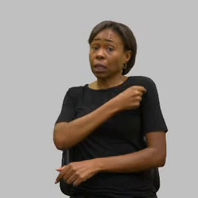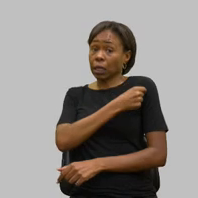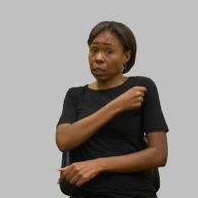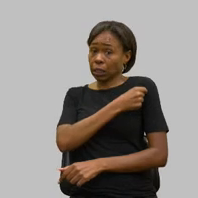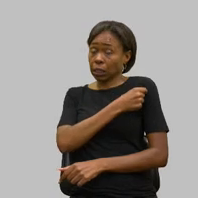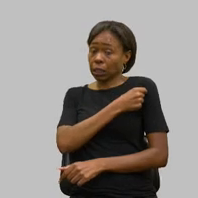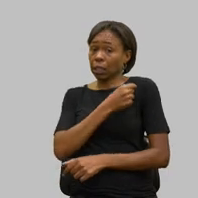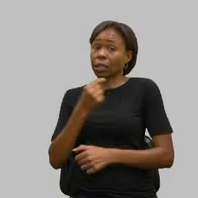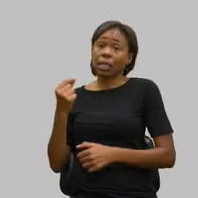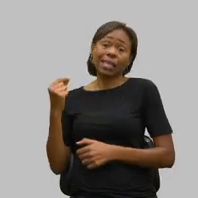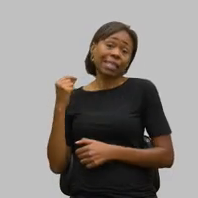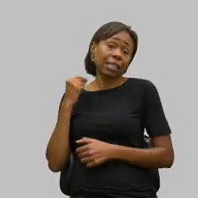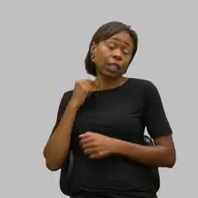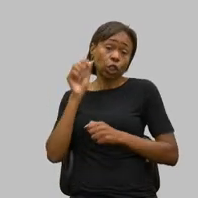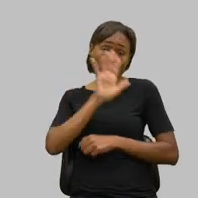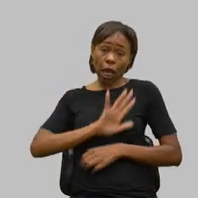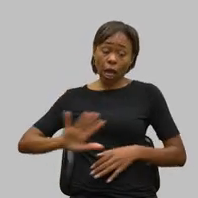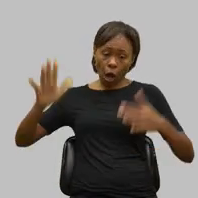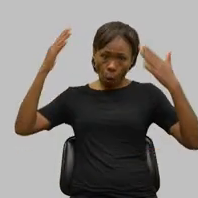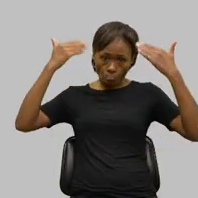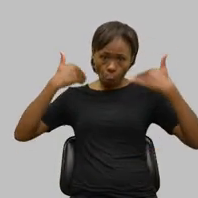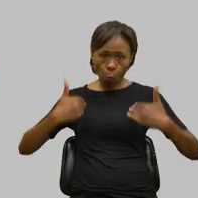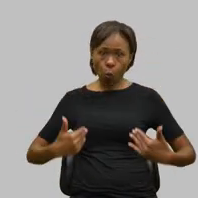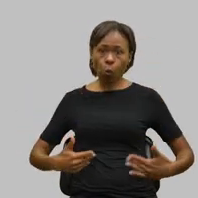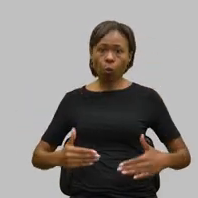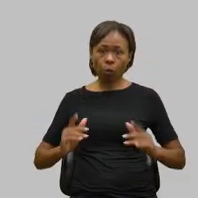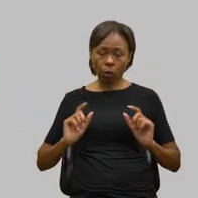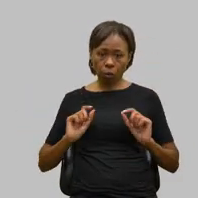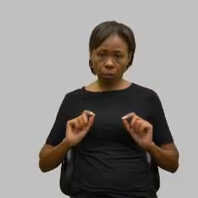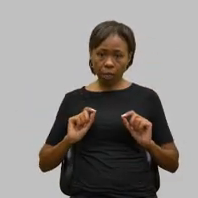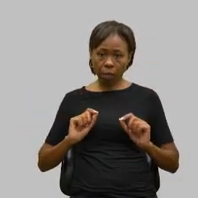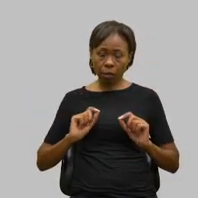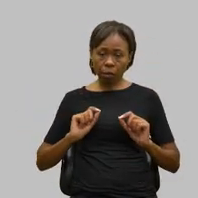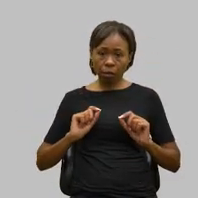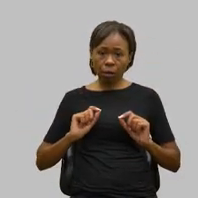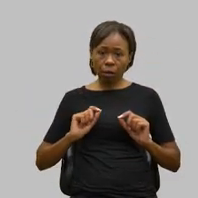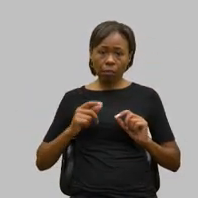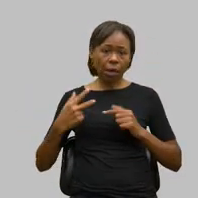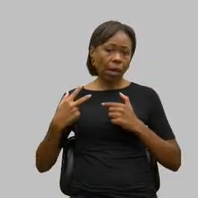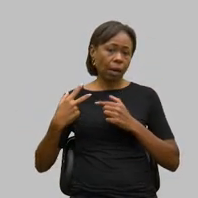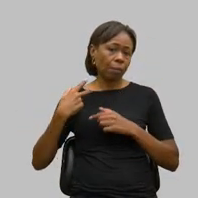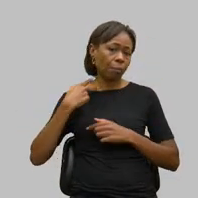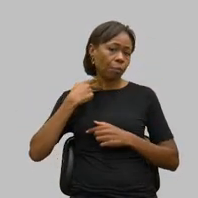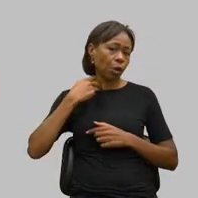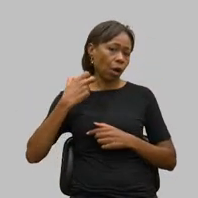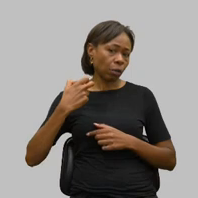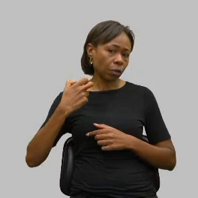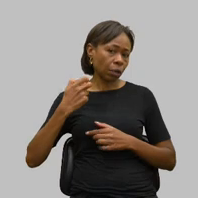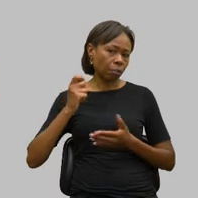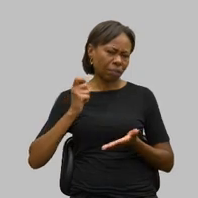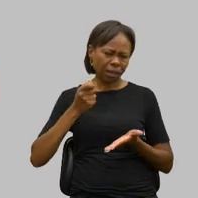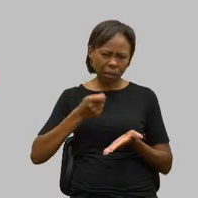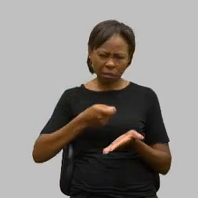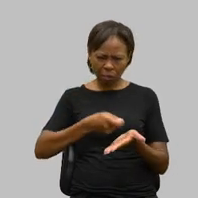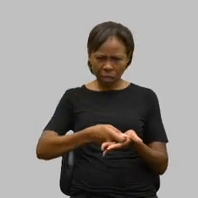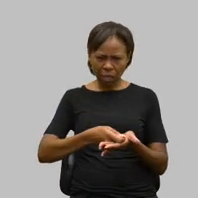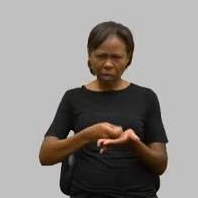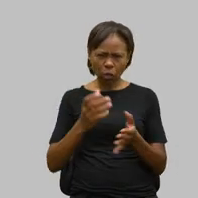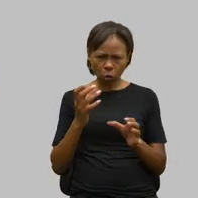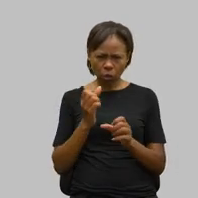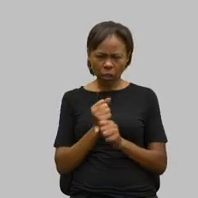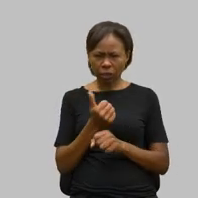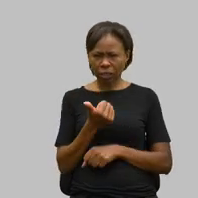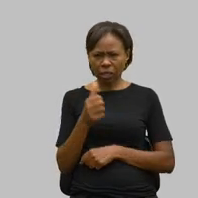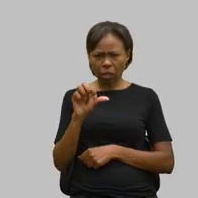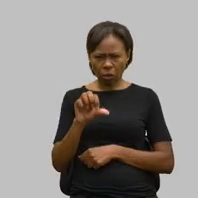aparelho, e fazer a biópsia por R$ 19,00. Fica praticamente impossível.